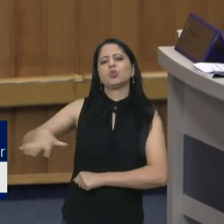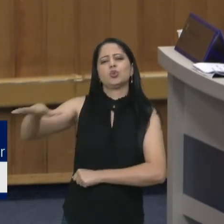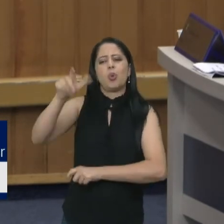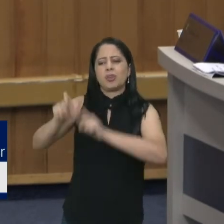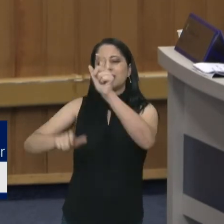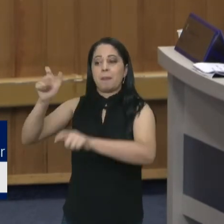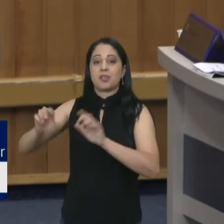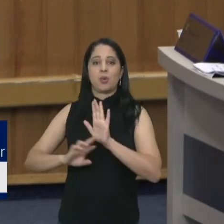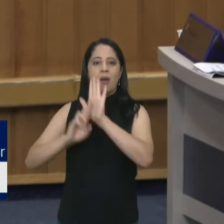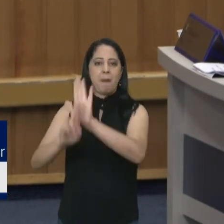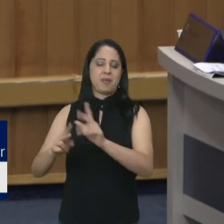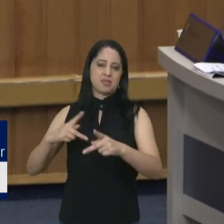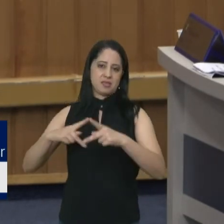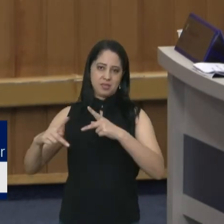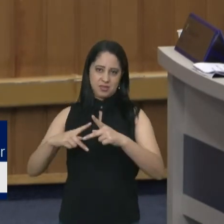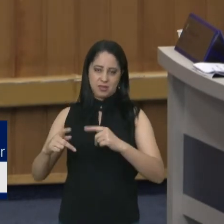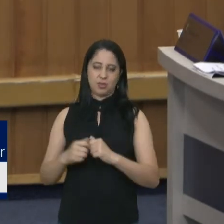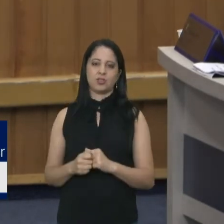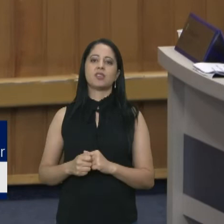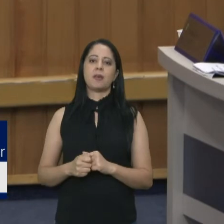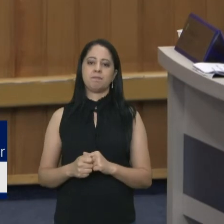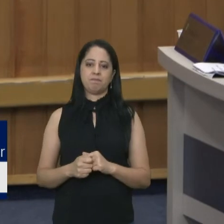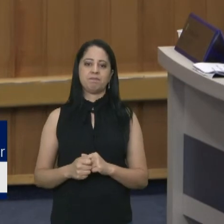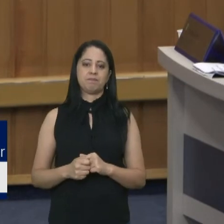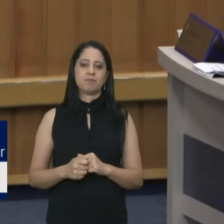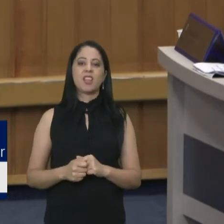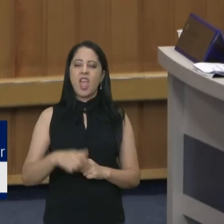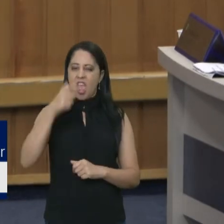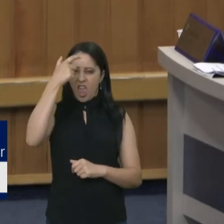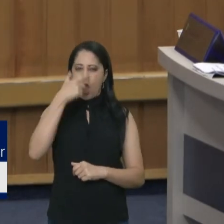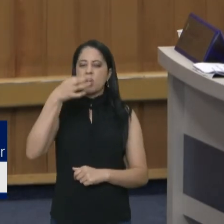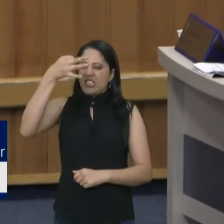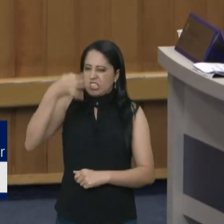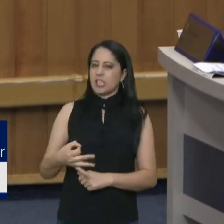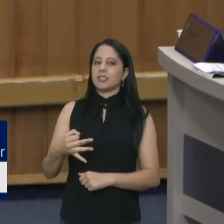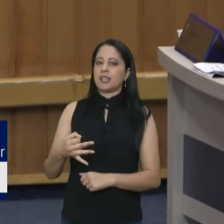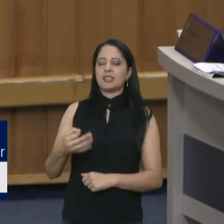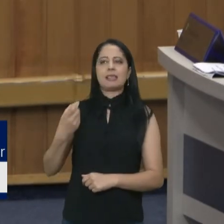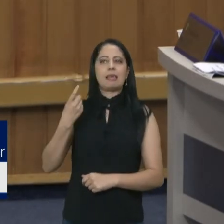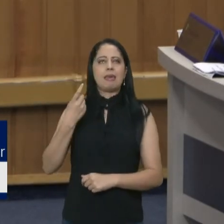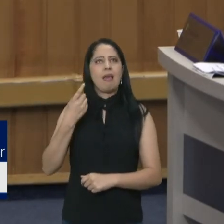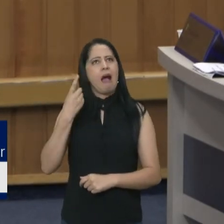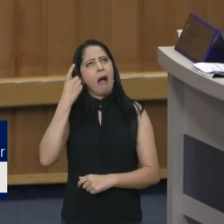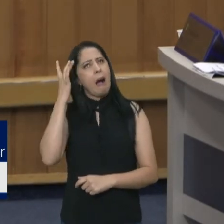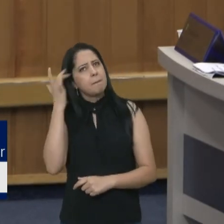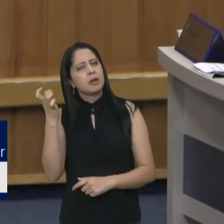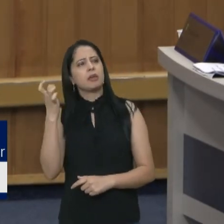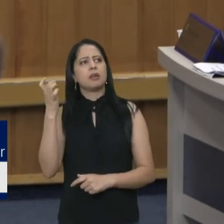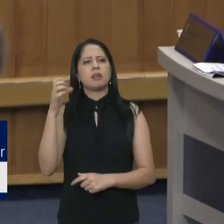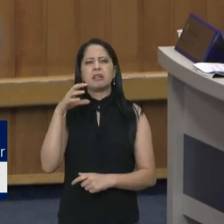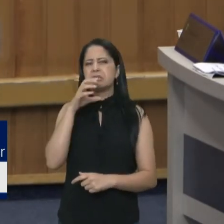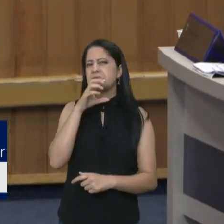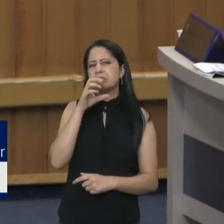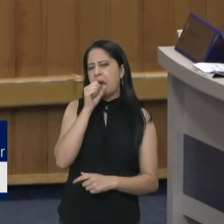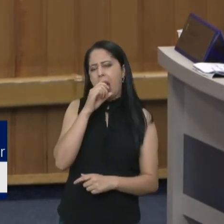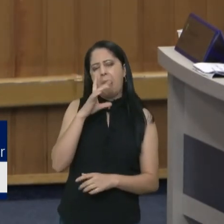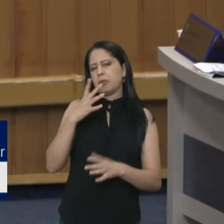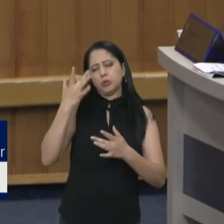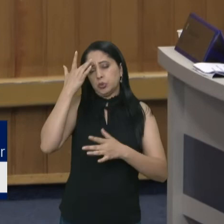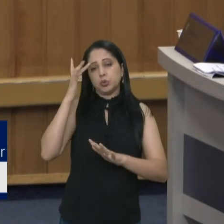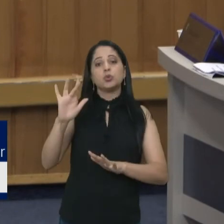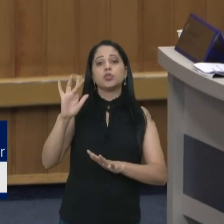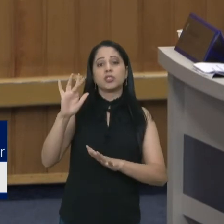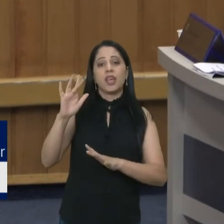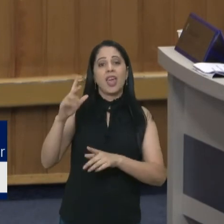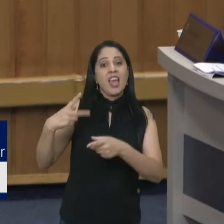José. Tenho certeza que deve finalizar entre amanhã, sexta ou sábado, os Jogos. Tenho certeza que São José está caminhando